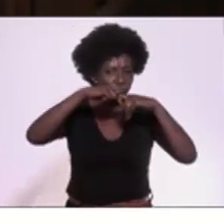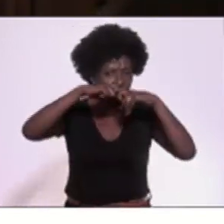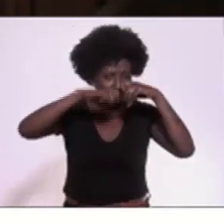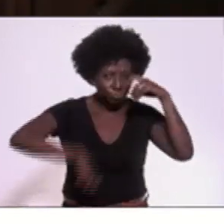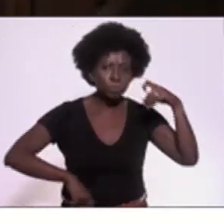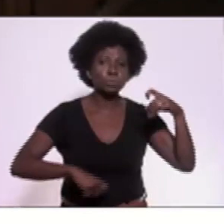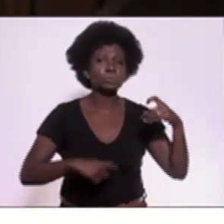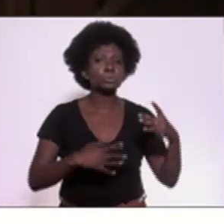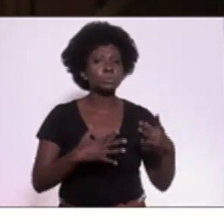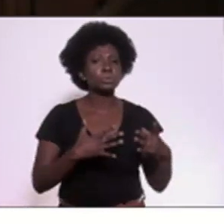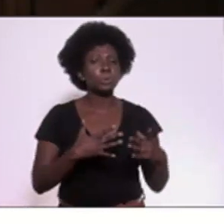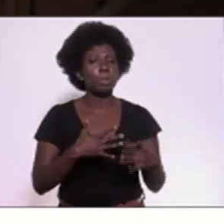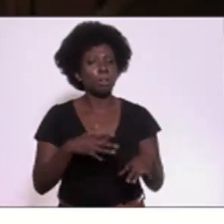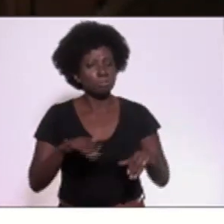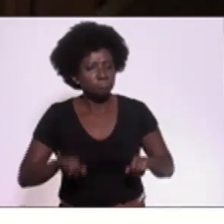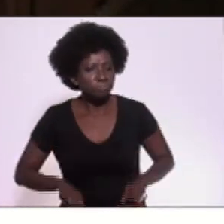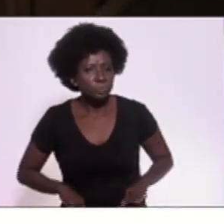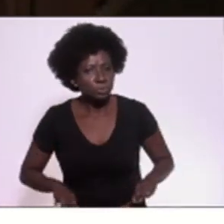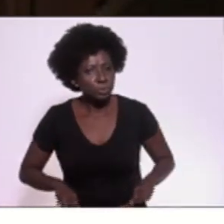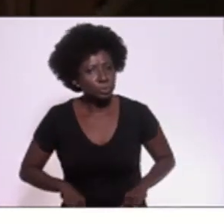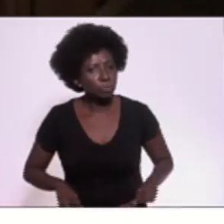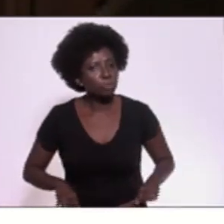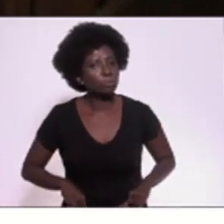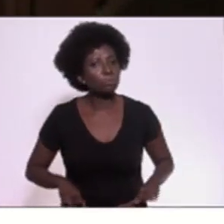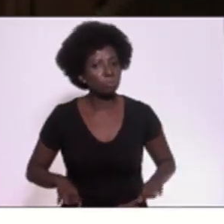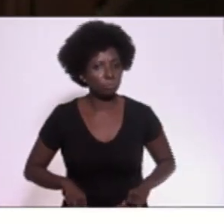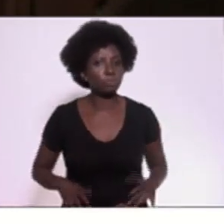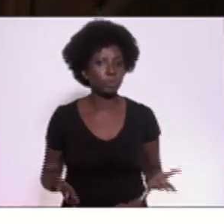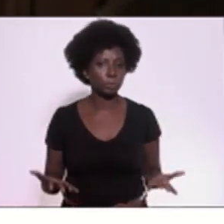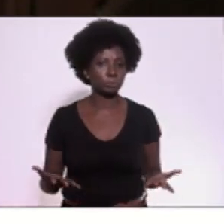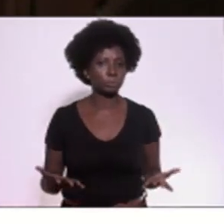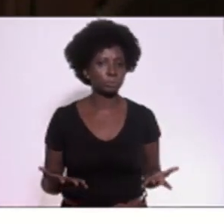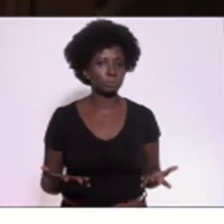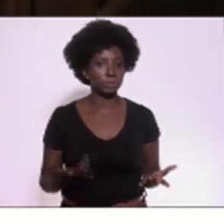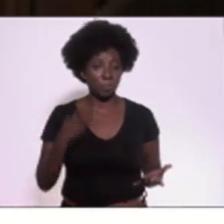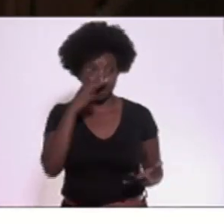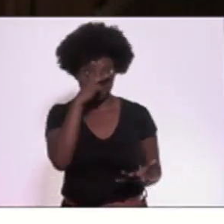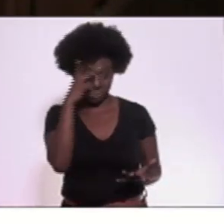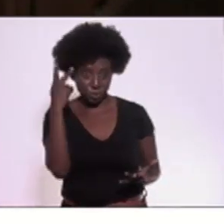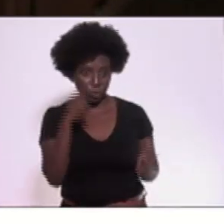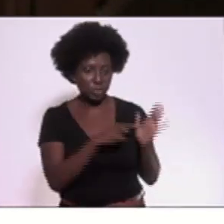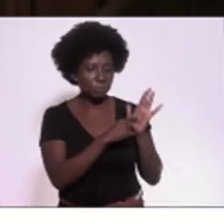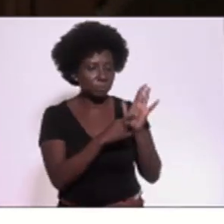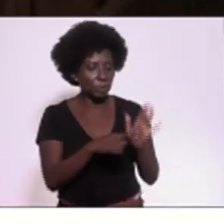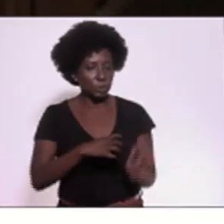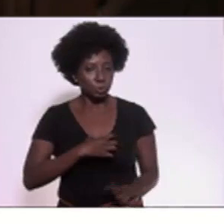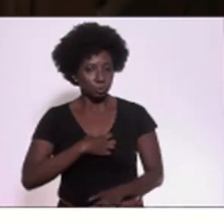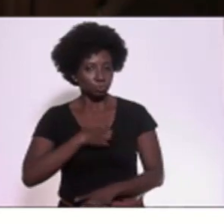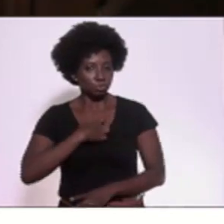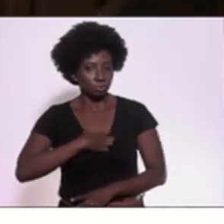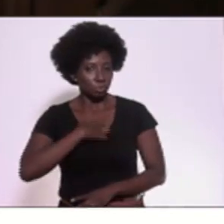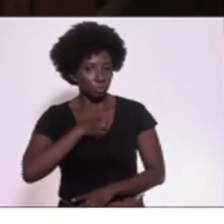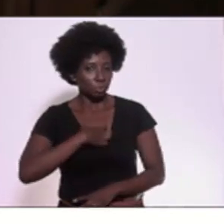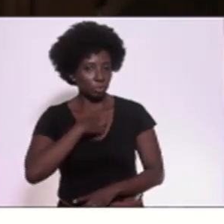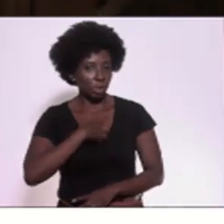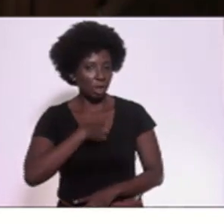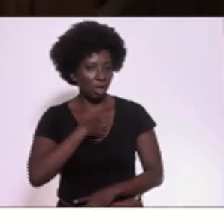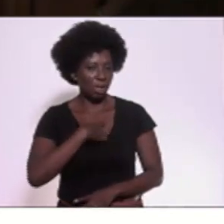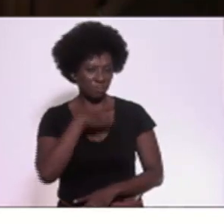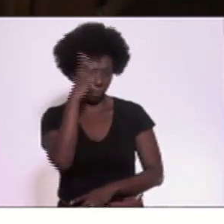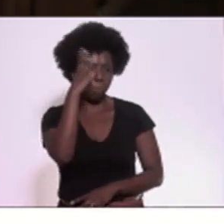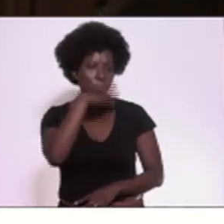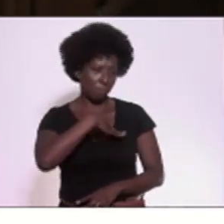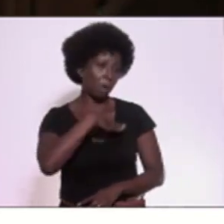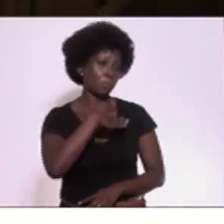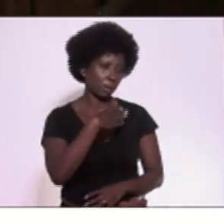digna daqueles e daquelas que pregam o ódio como a banalidade do mal, né, que